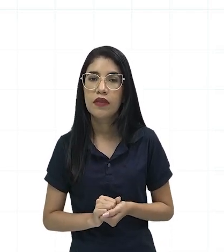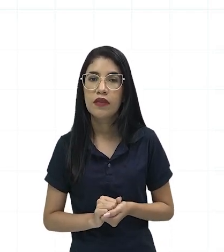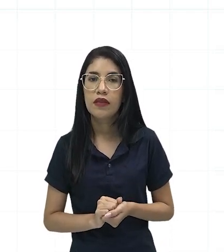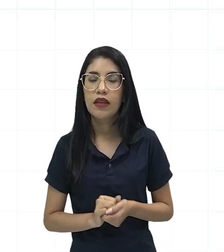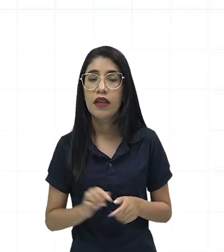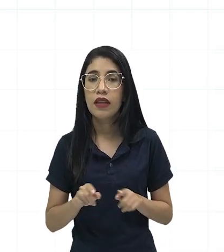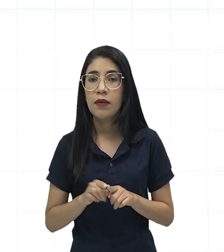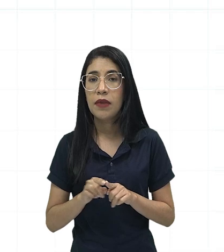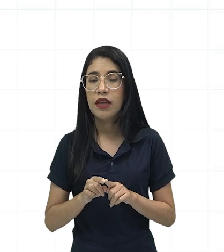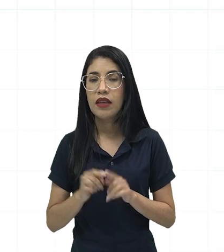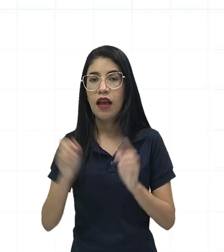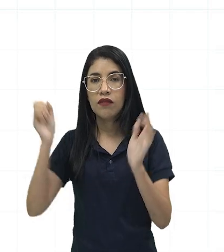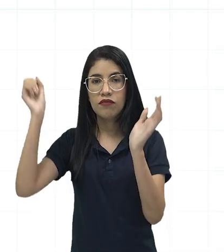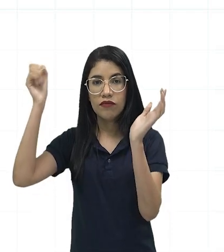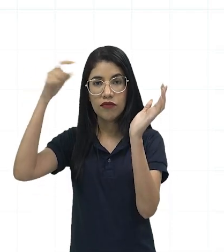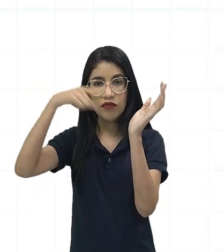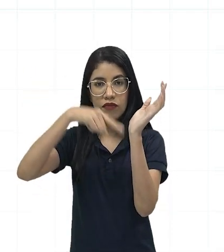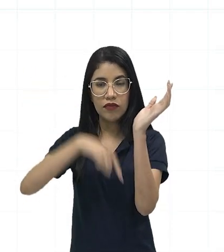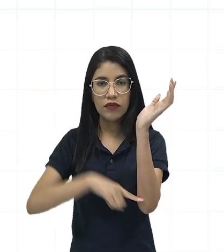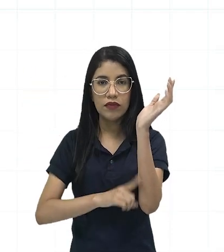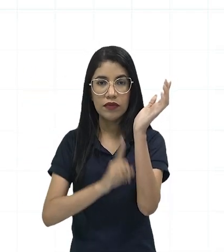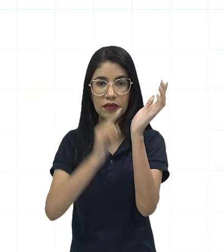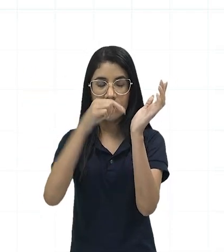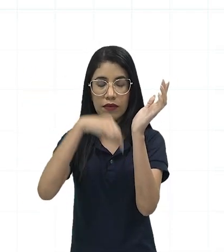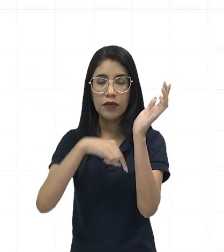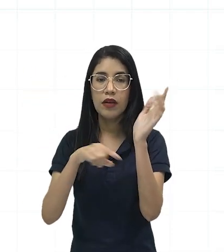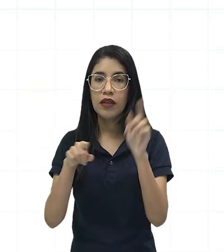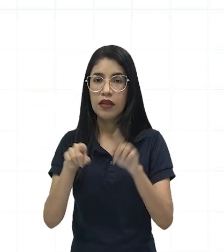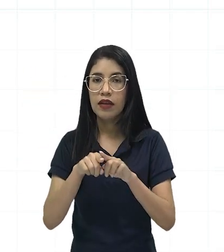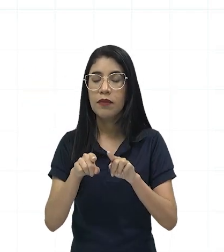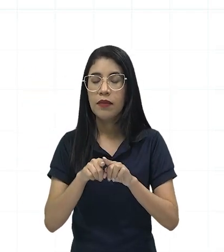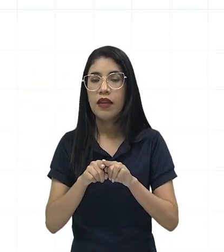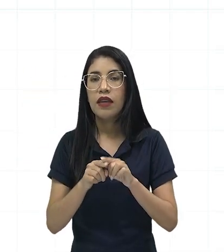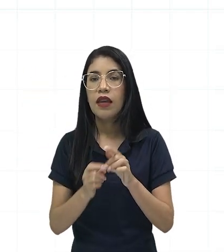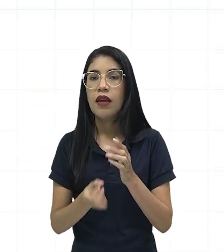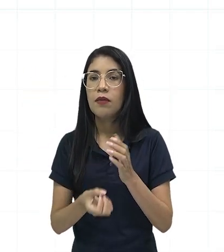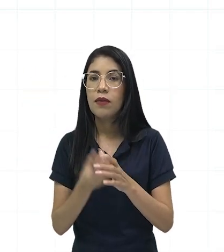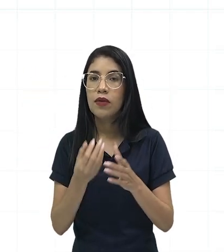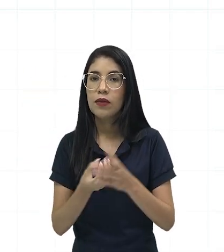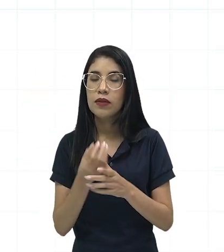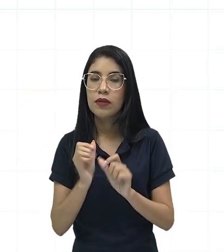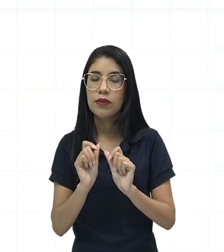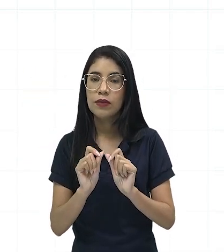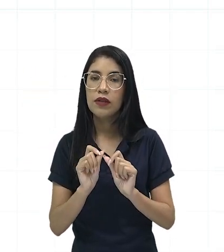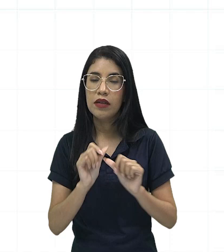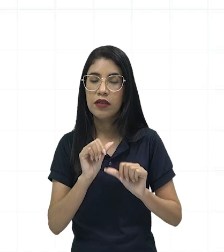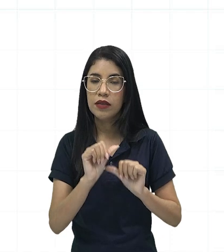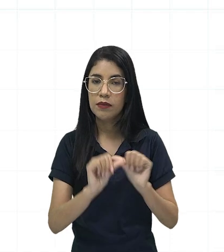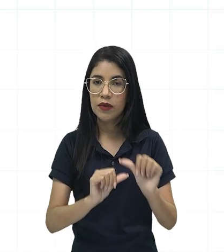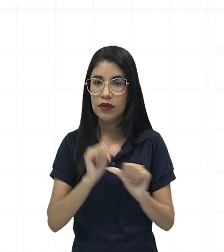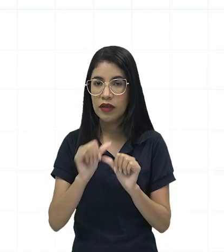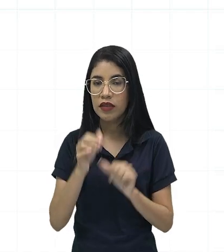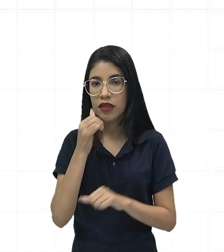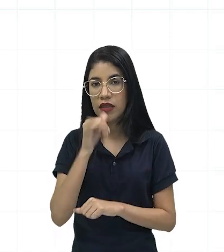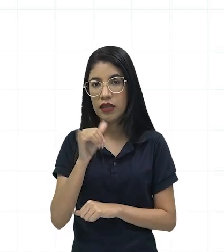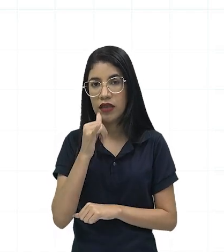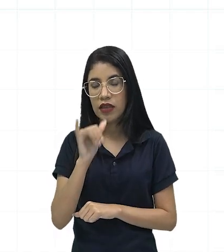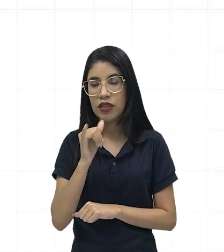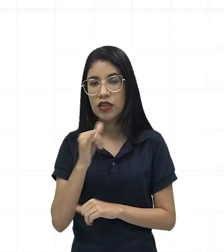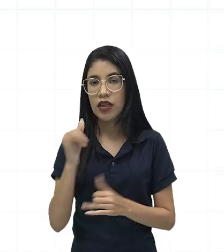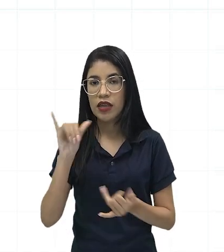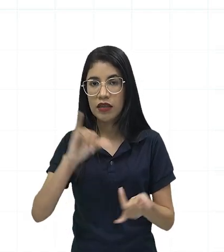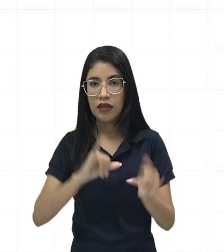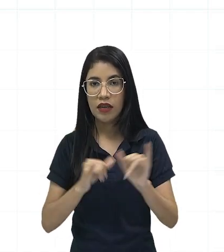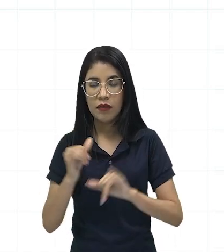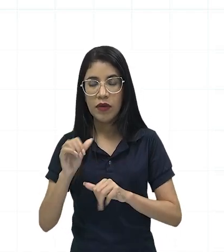de fotossíntese, tá? Então, na fotossíntese, nós temos essa transformação